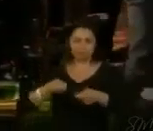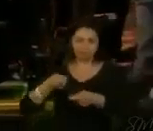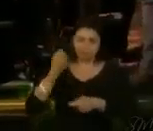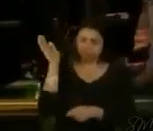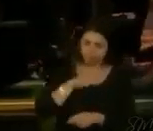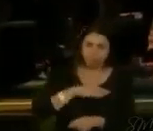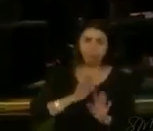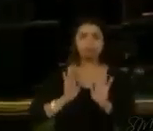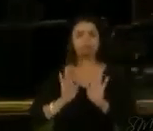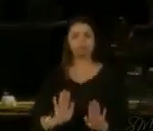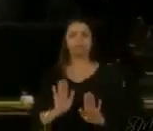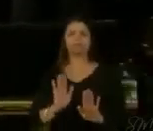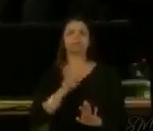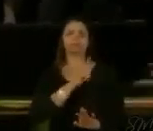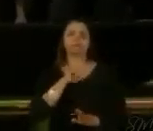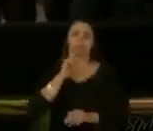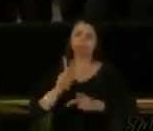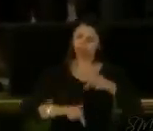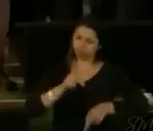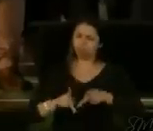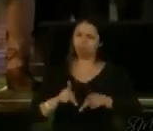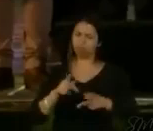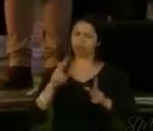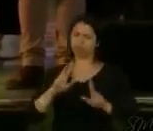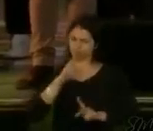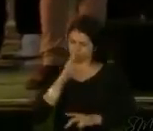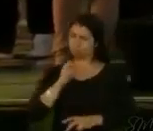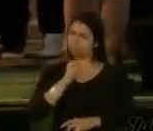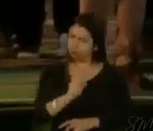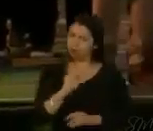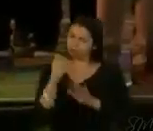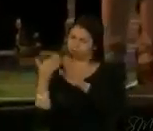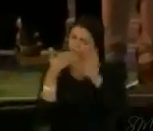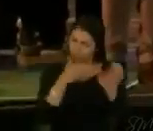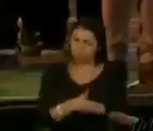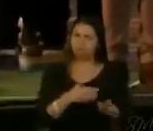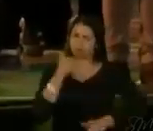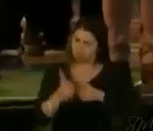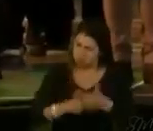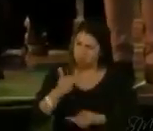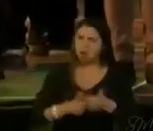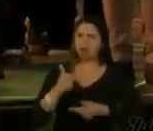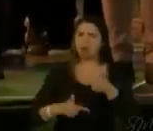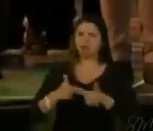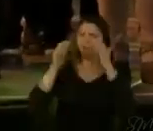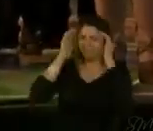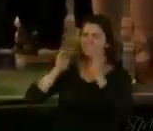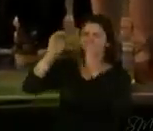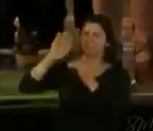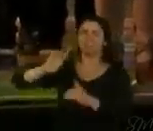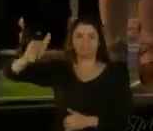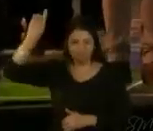tem um povo forte, um povo fiel, um povo guerreiro, trabalhador e que serve o nome do